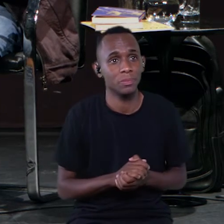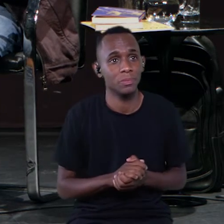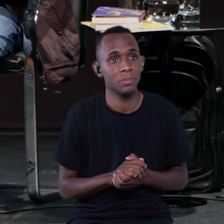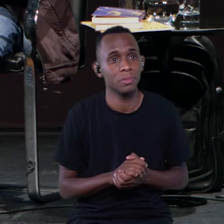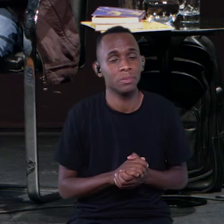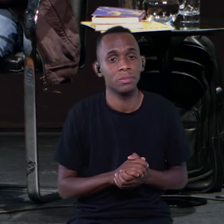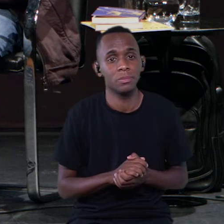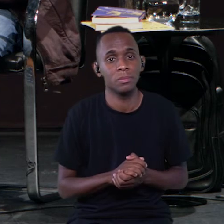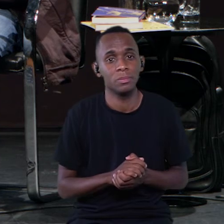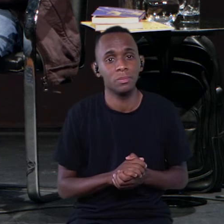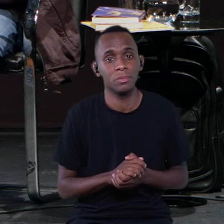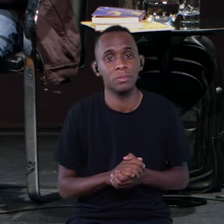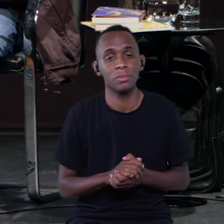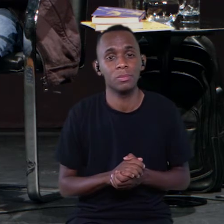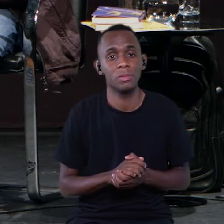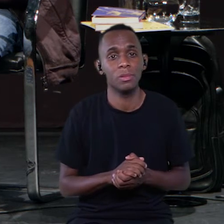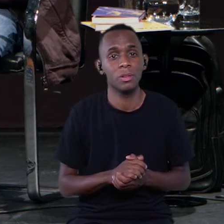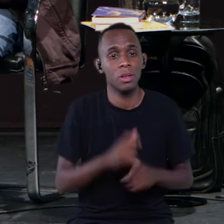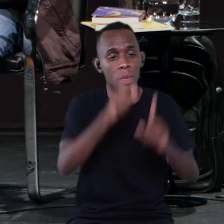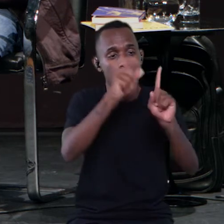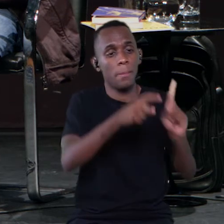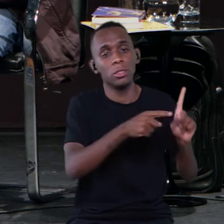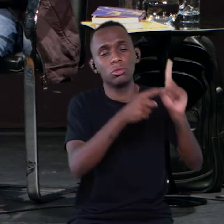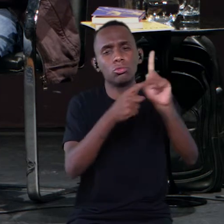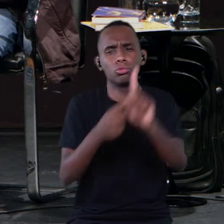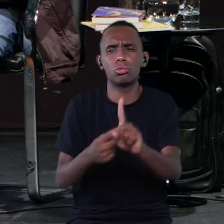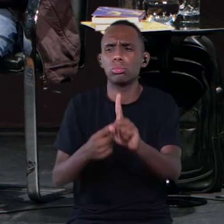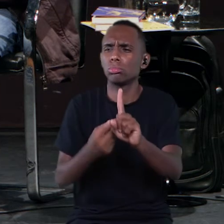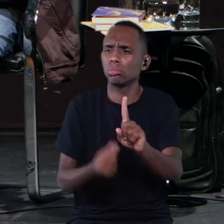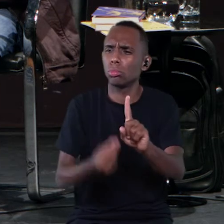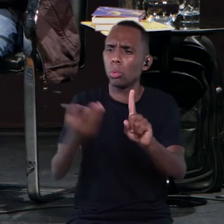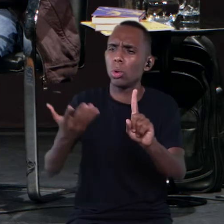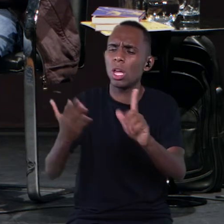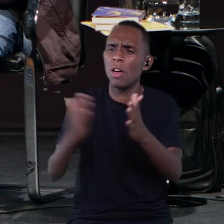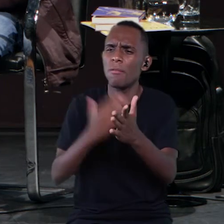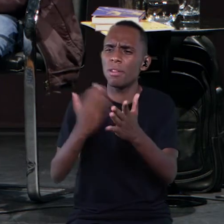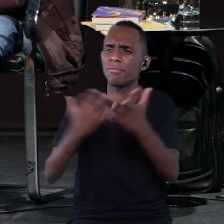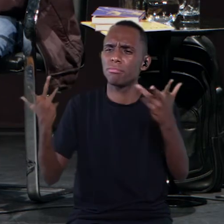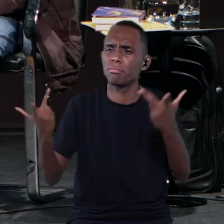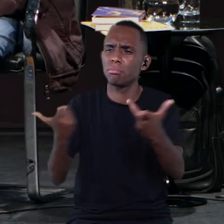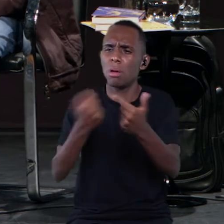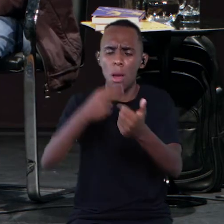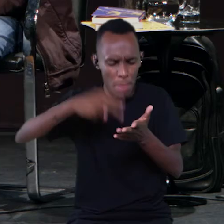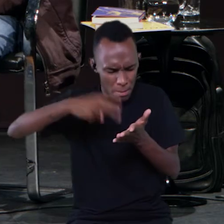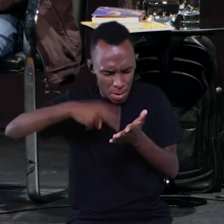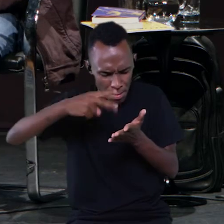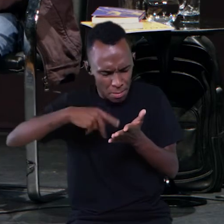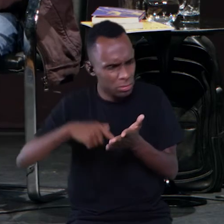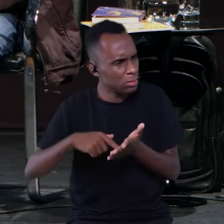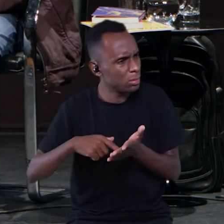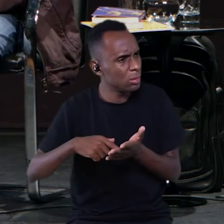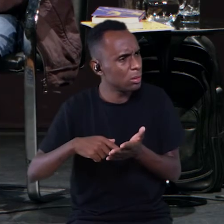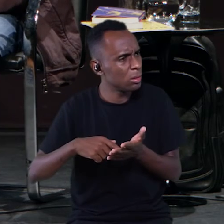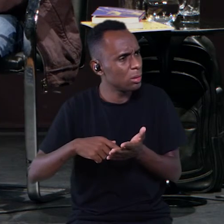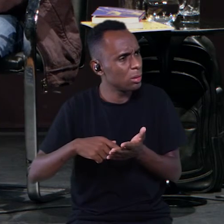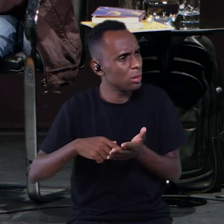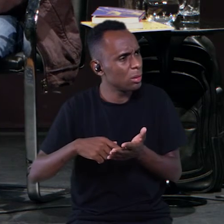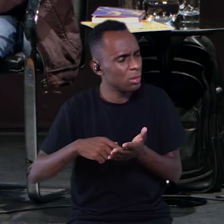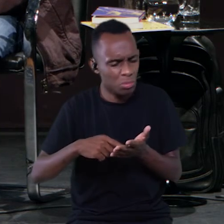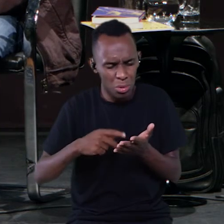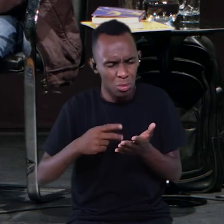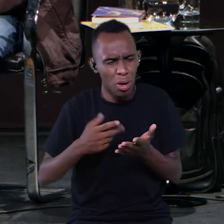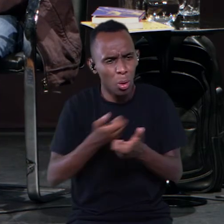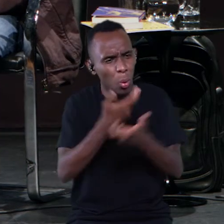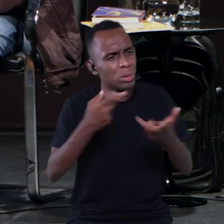fazendo uma digressão, que o autor chegou lá com um livro excelente, uma ficção maravilhosa. O cara leu e falou assim: você não tem nada baseado em